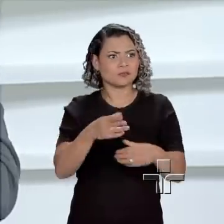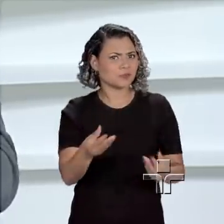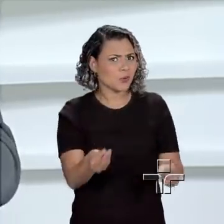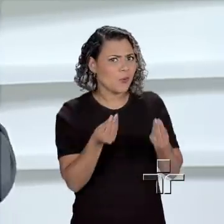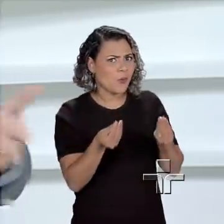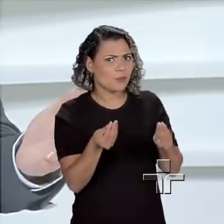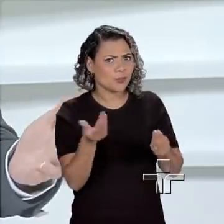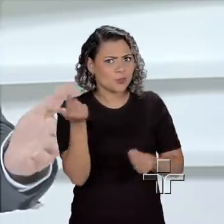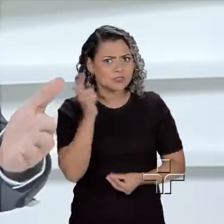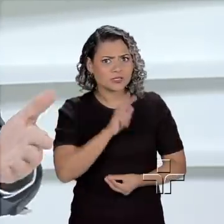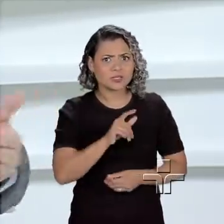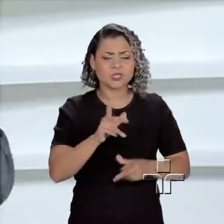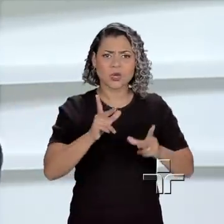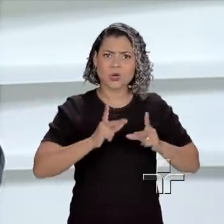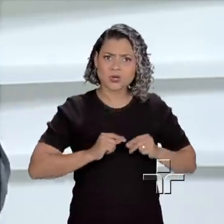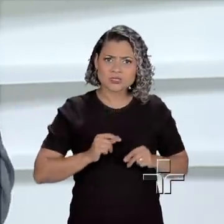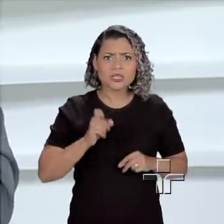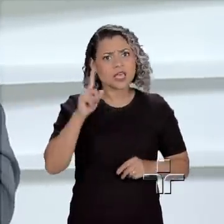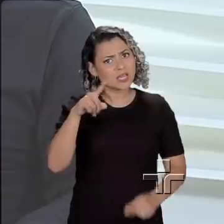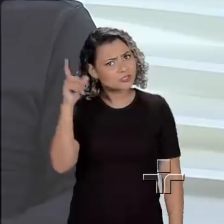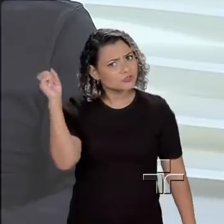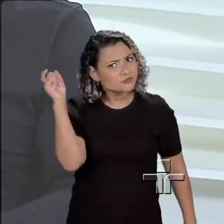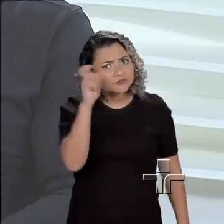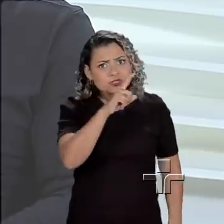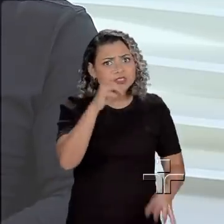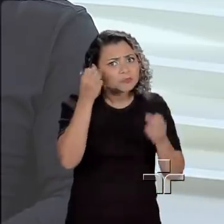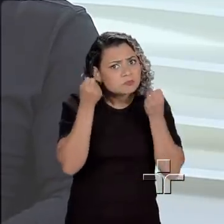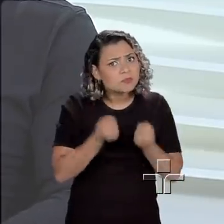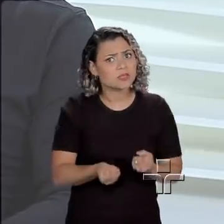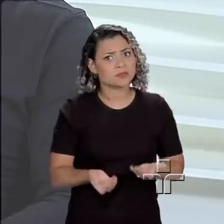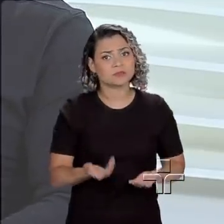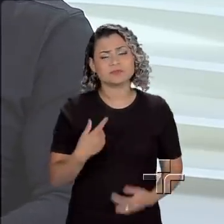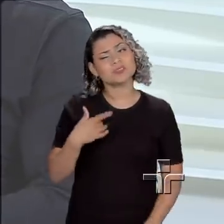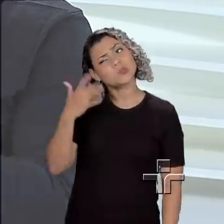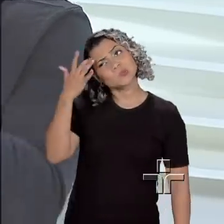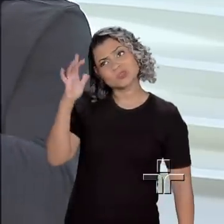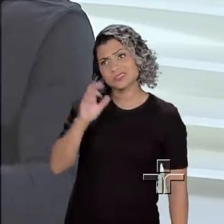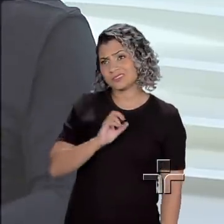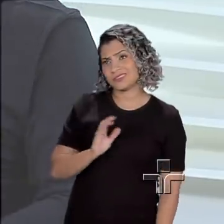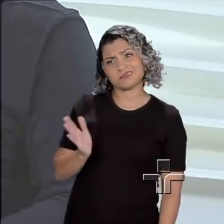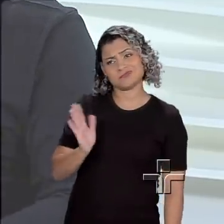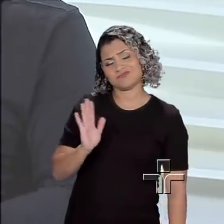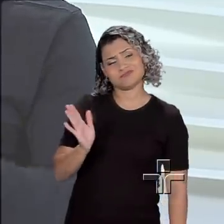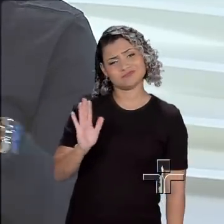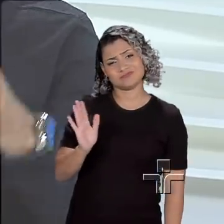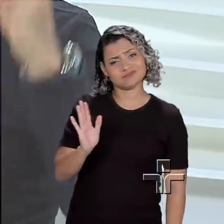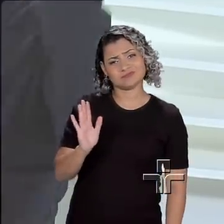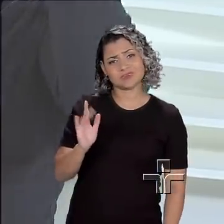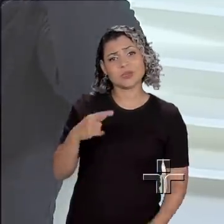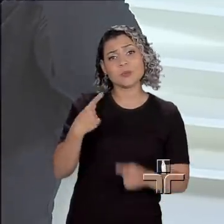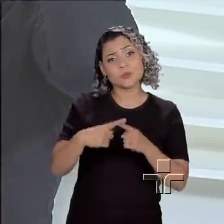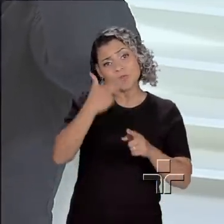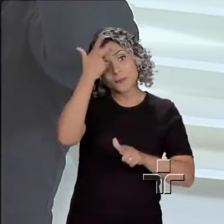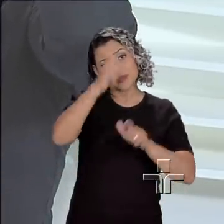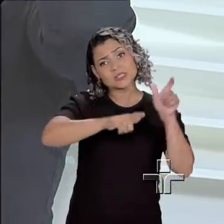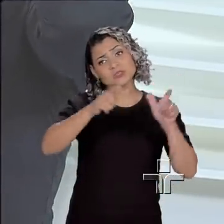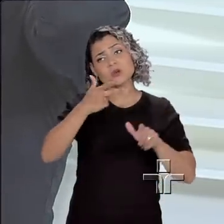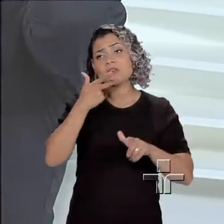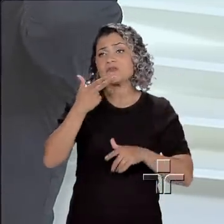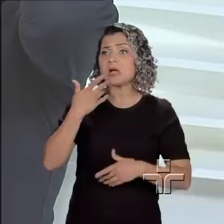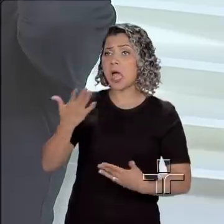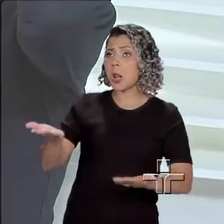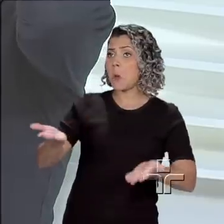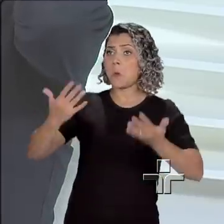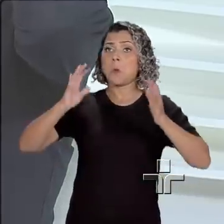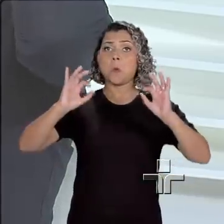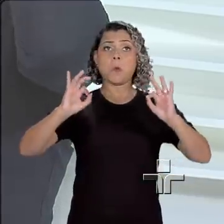coisa, ITA é dificílimo. Não, eu não sei se é, sabe? Nossa. As pessoas fazem um mistério